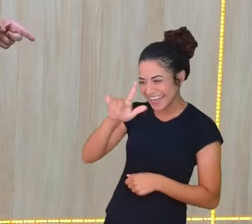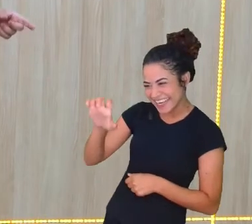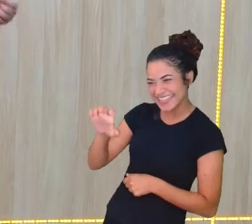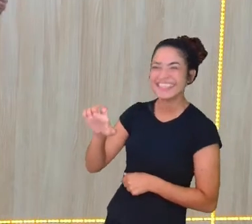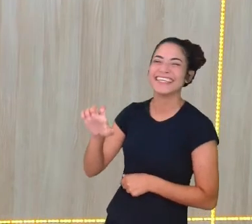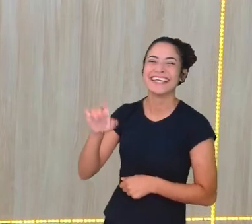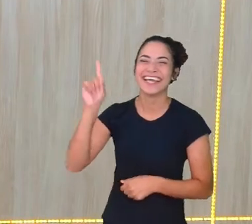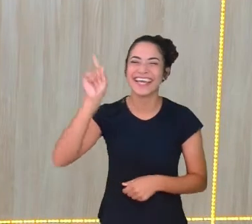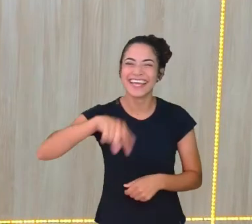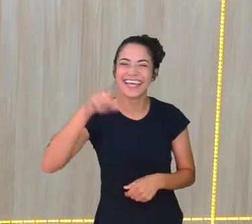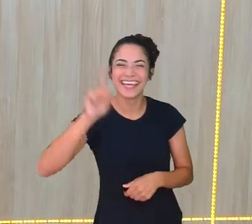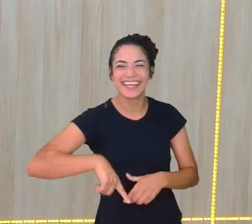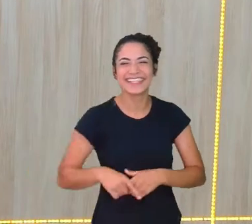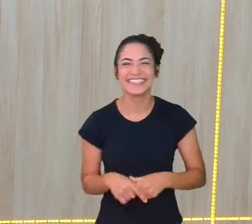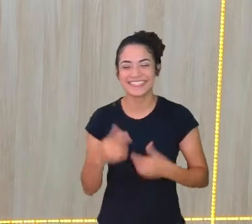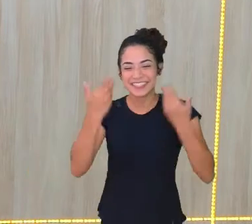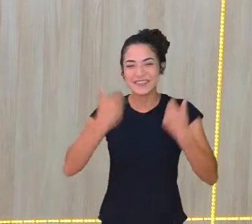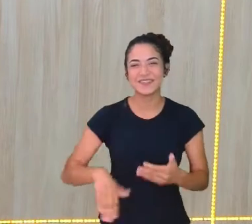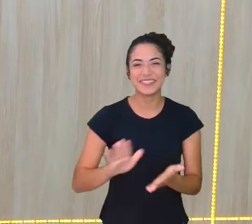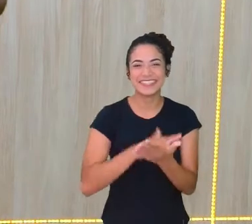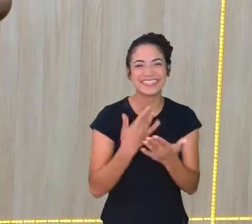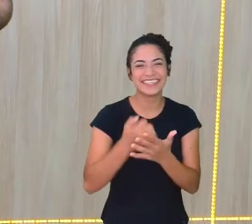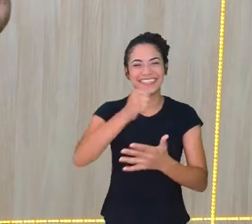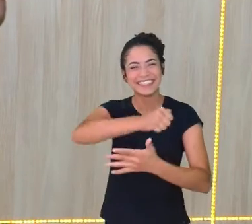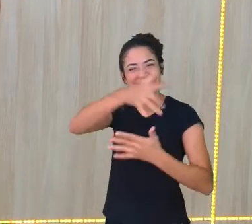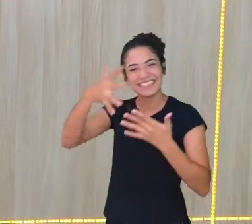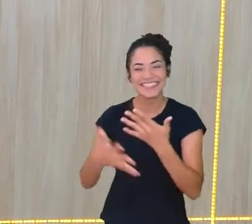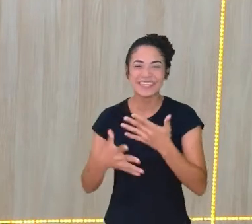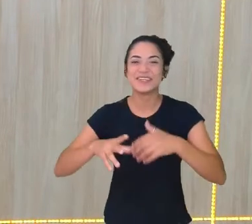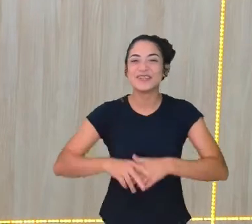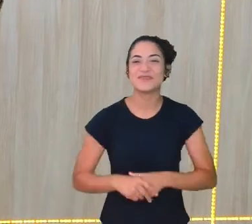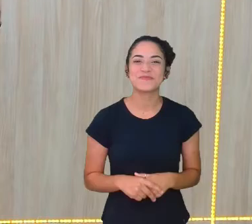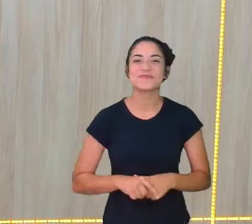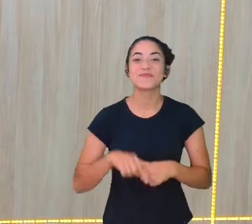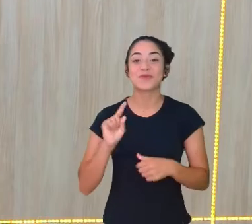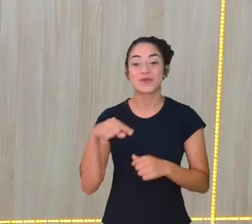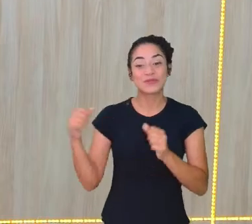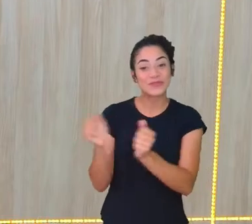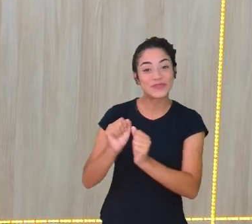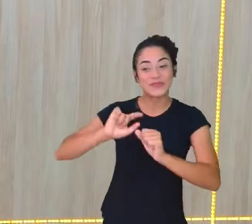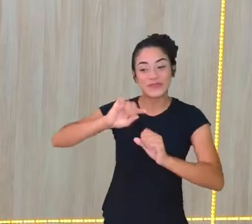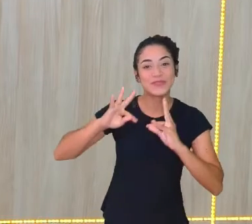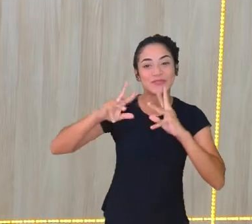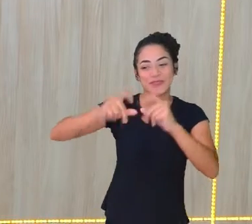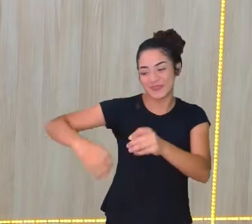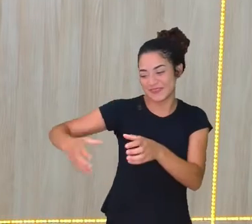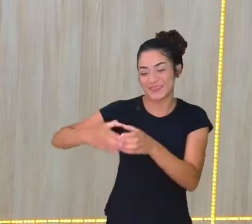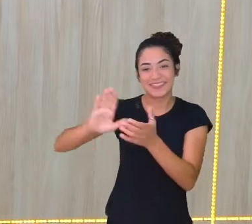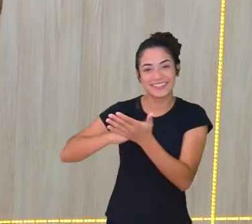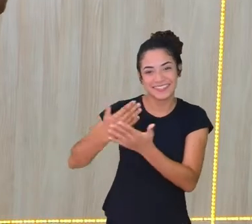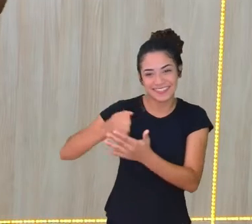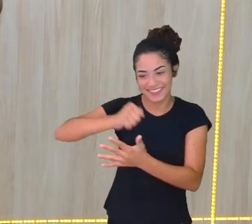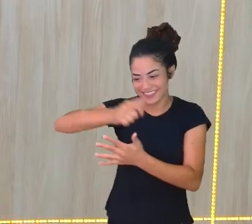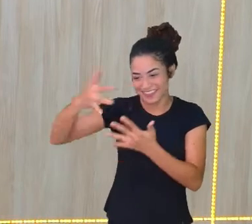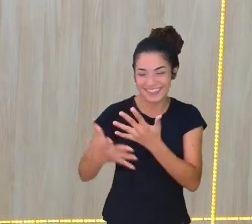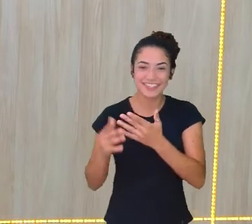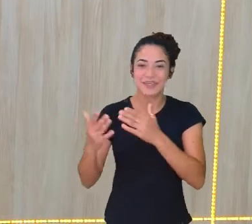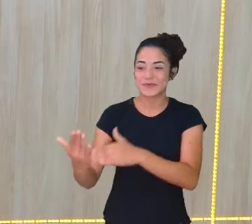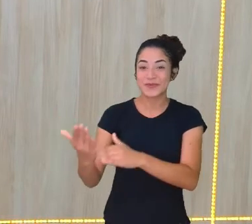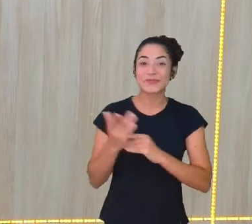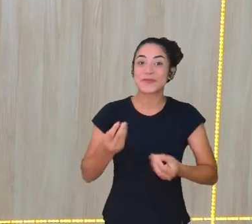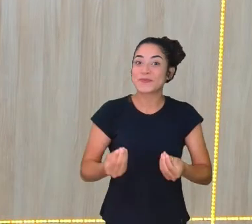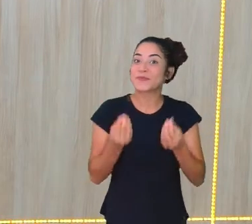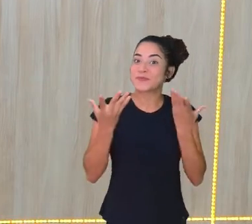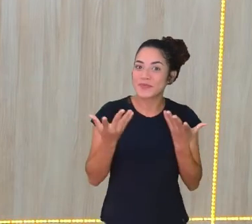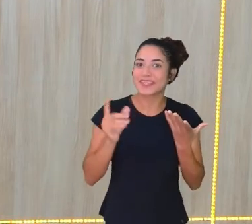Kelly, Kelly, a nossa intérprete de Libras, né, que junto com toda a equipe de intérprete de Libras, nos ajudam para